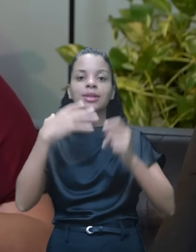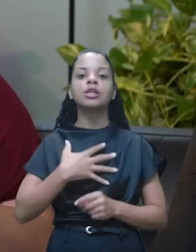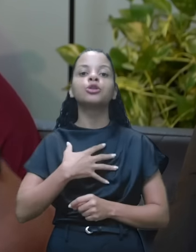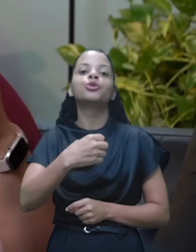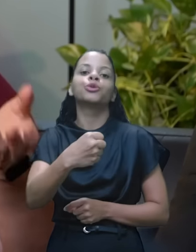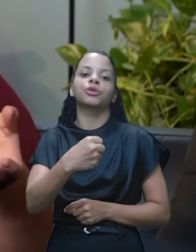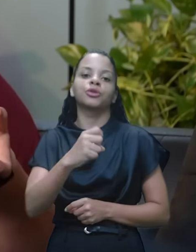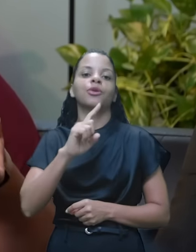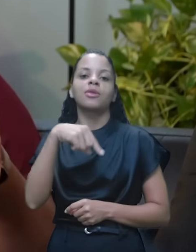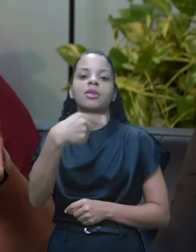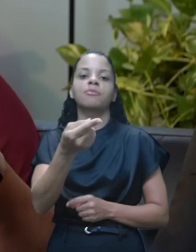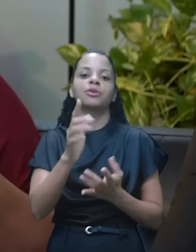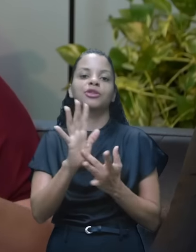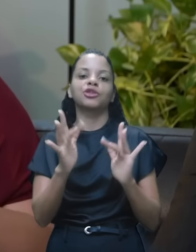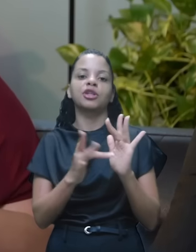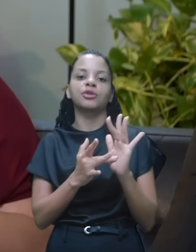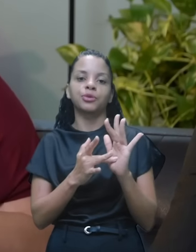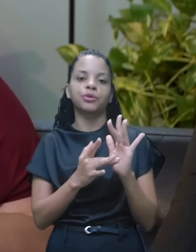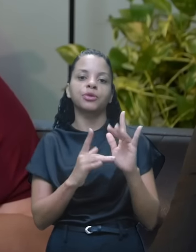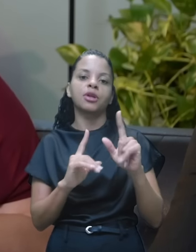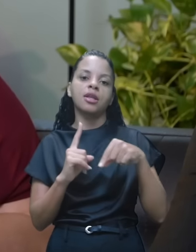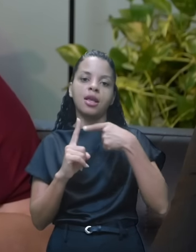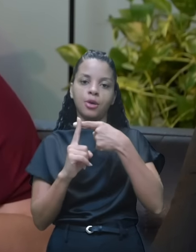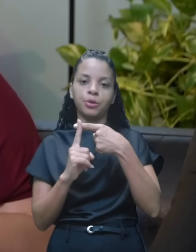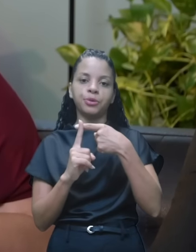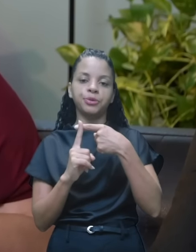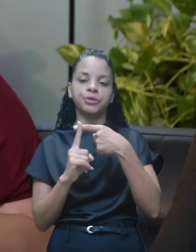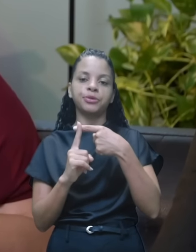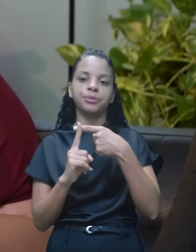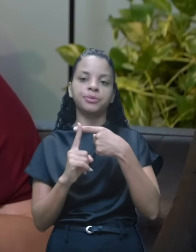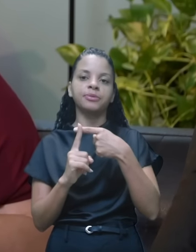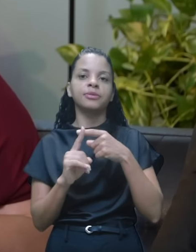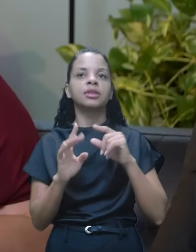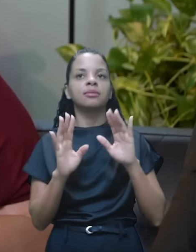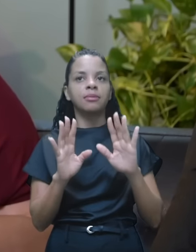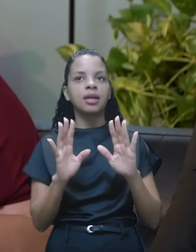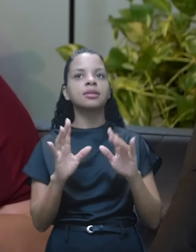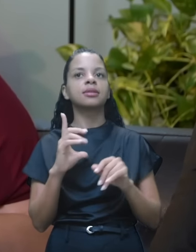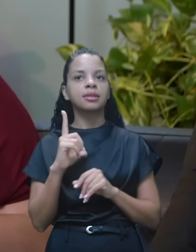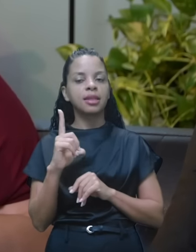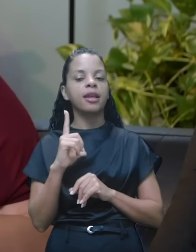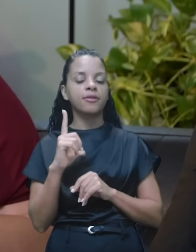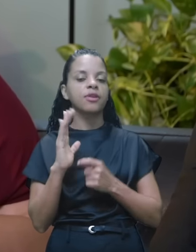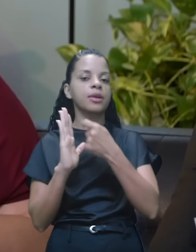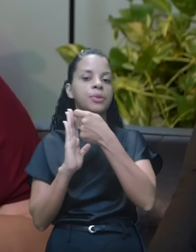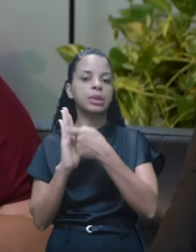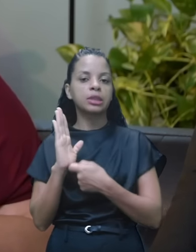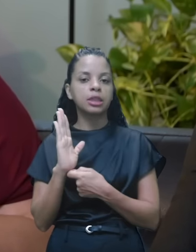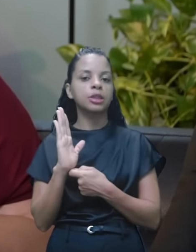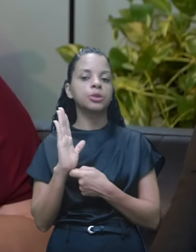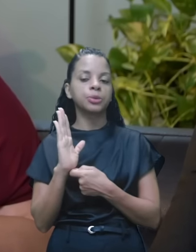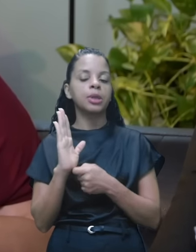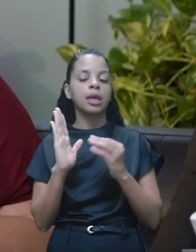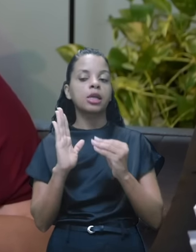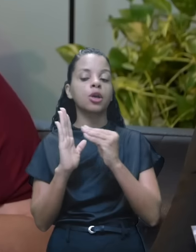Cristo. A Bíblia não nos fala isso com certeza, mas um historiador levanta essa hipótese de que foi provavelmente o